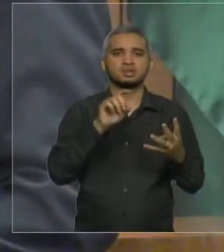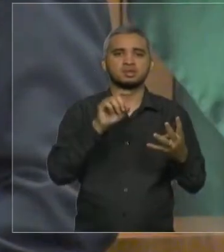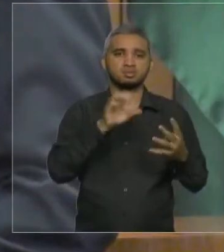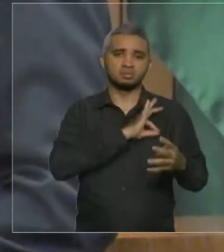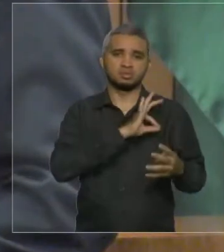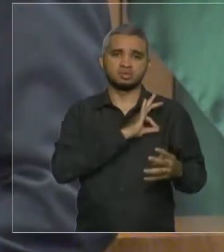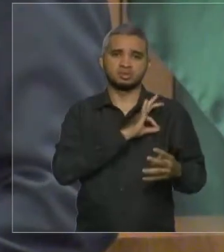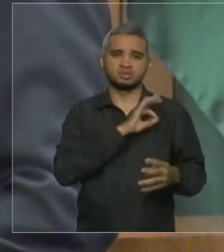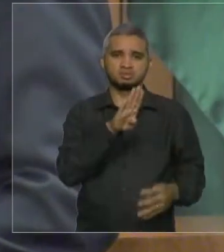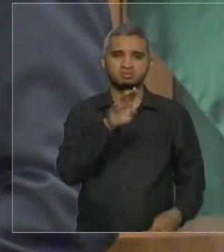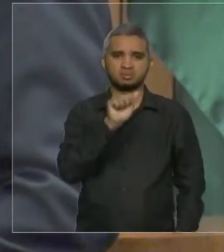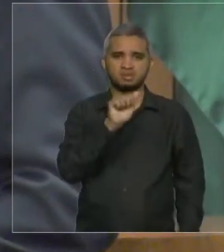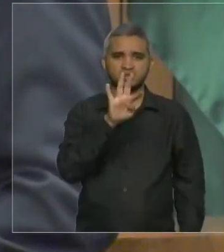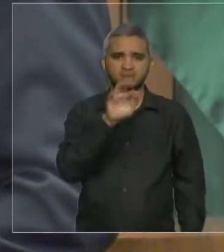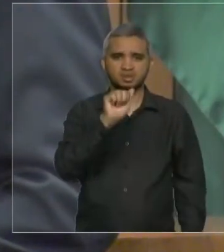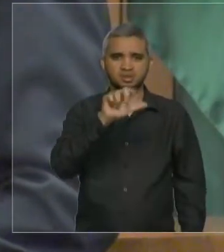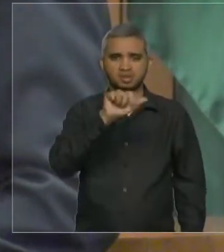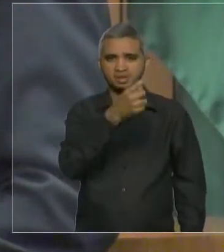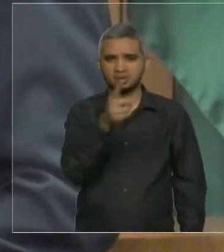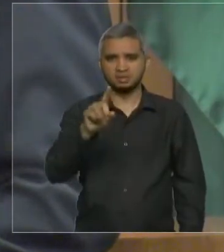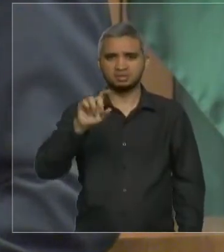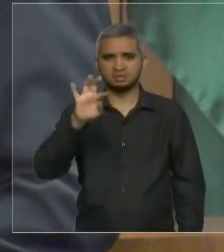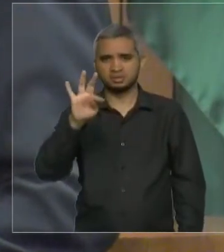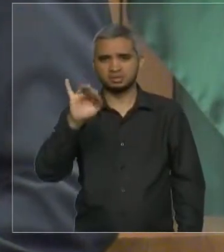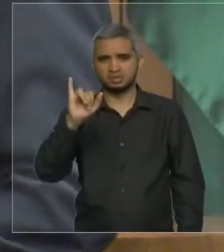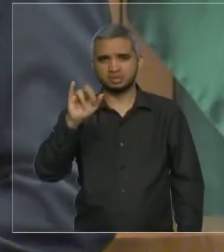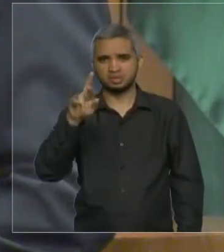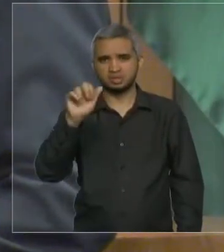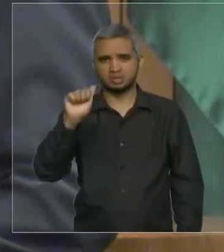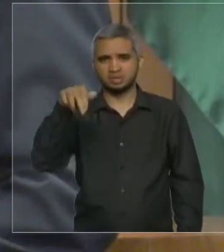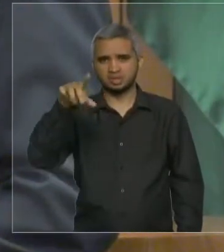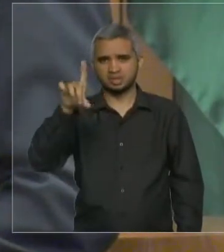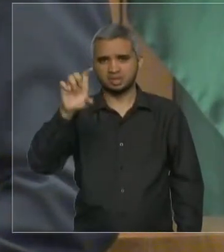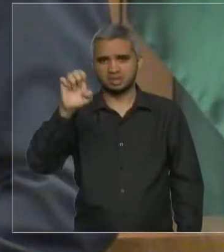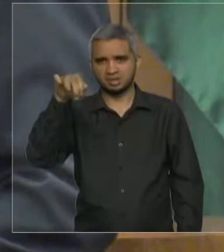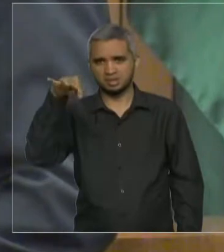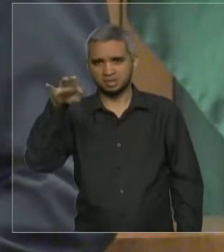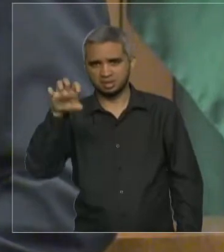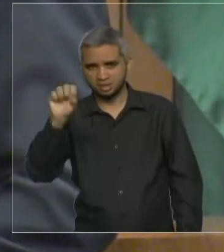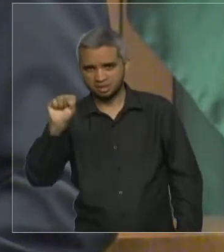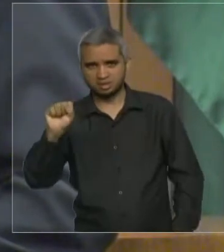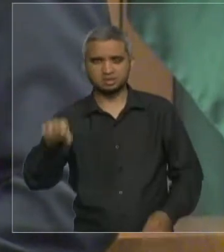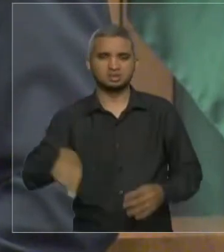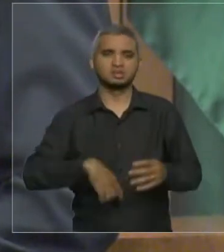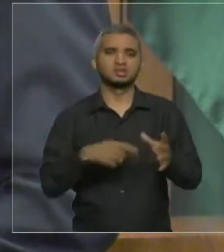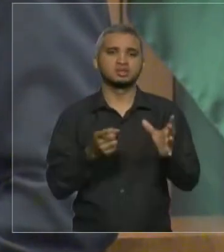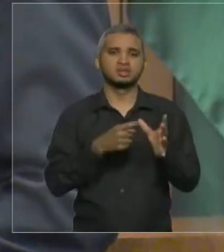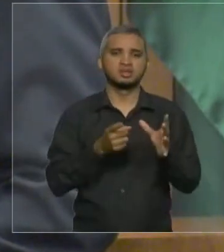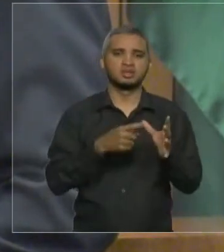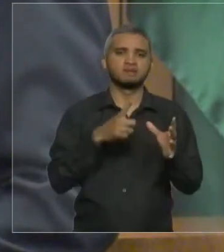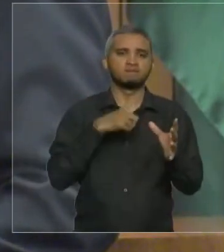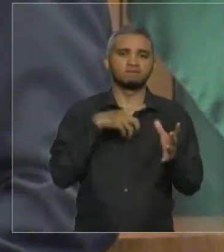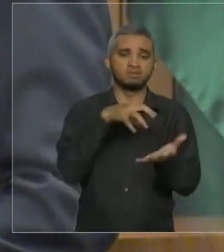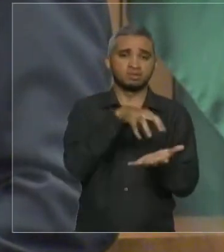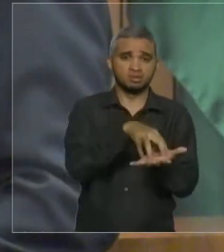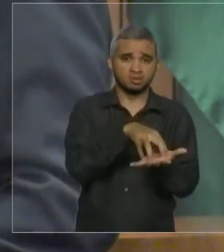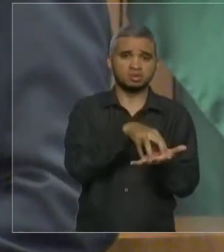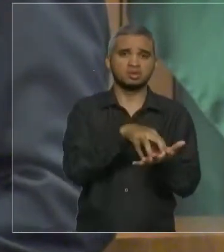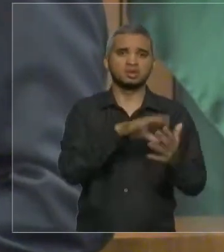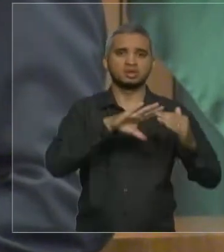entrega da inauguração do Centro de Iniciação do Trabalho, a entrega da revitalização do Centro de Ensino Integral Almirante